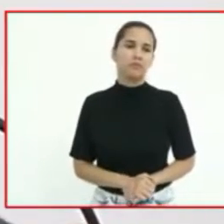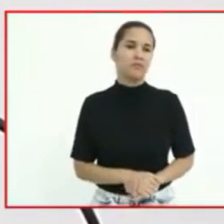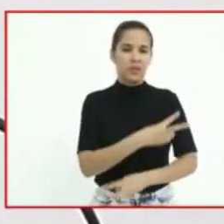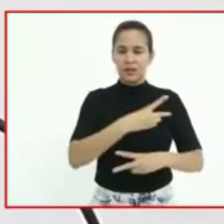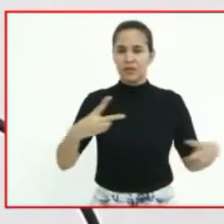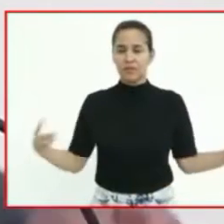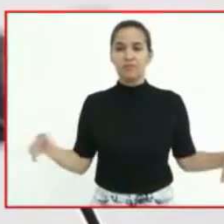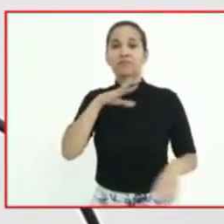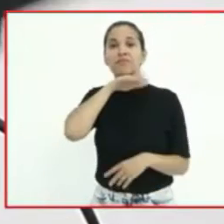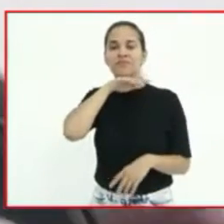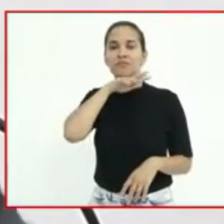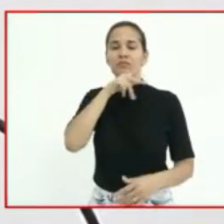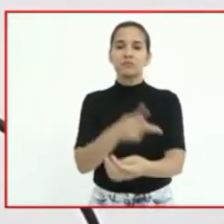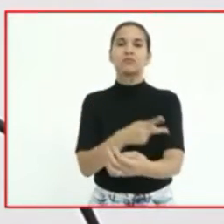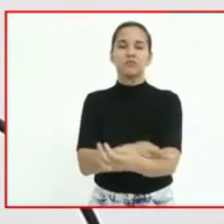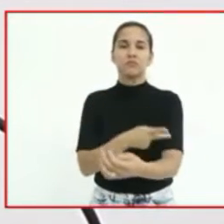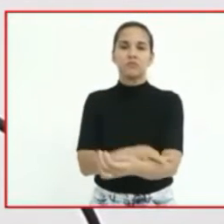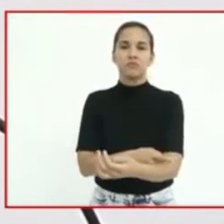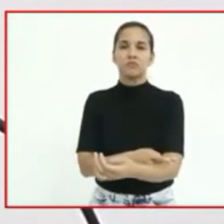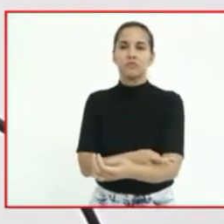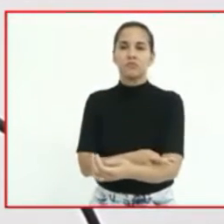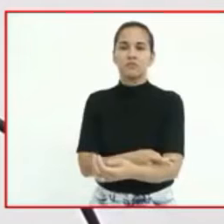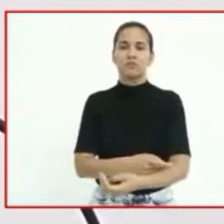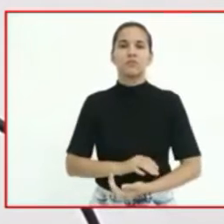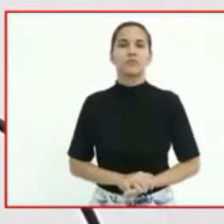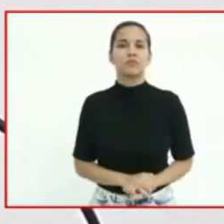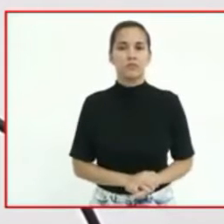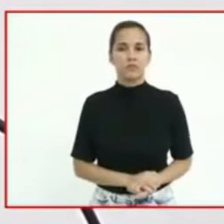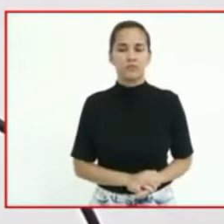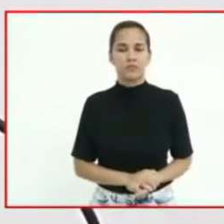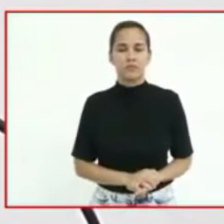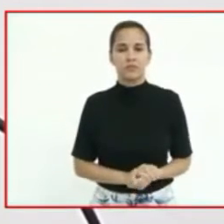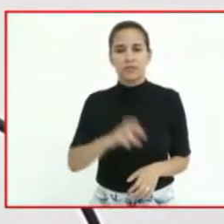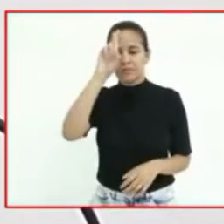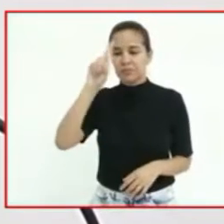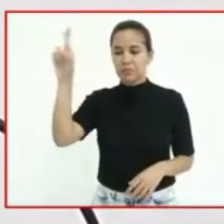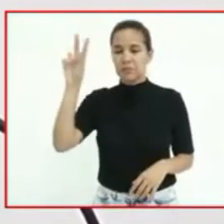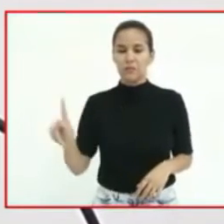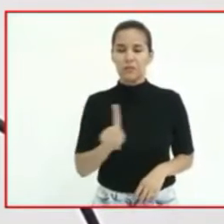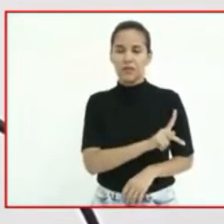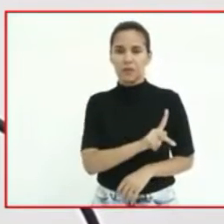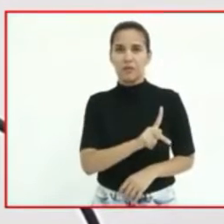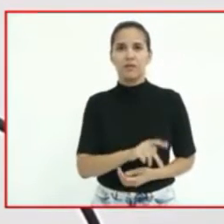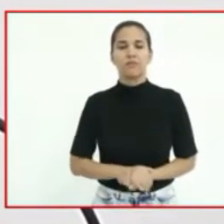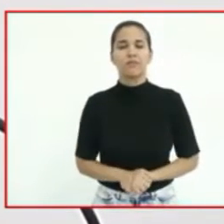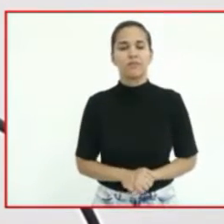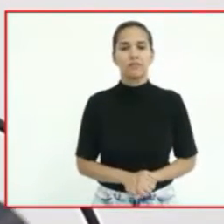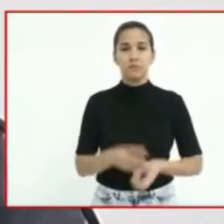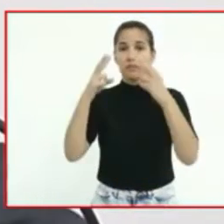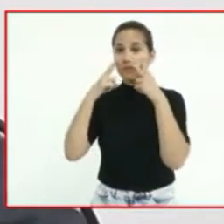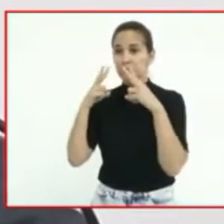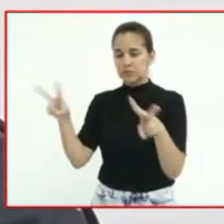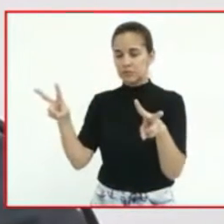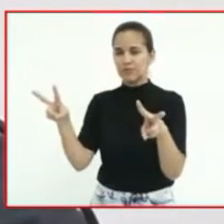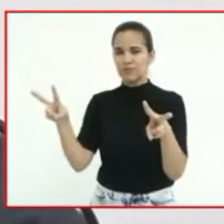com essas coisas. Ele não está compactando o que ela vem fazendo. Então, senhor presidente, eu